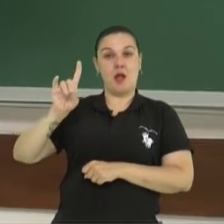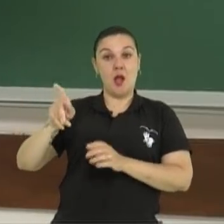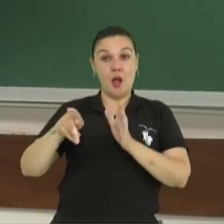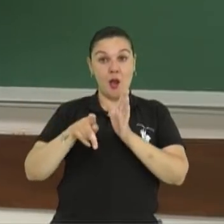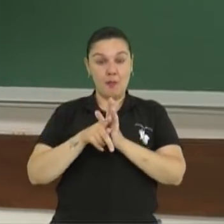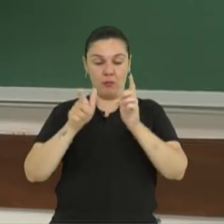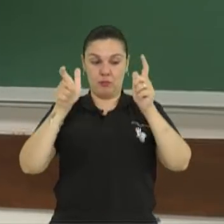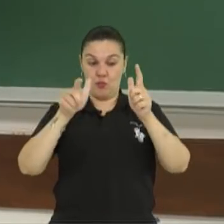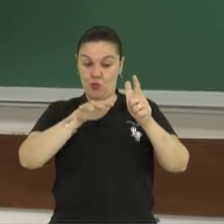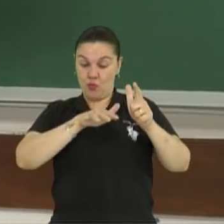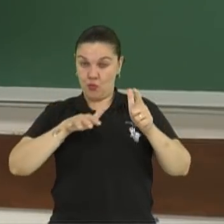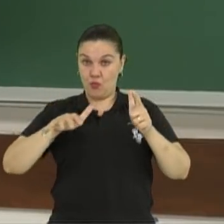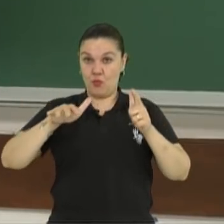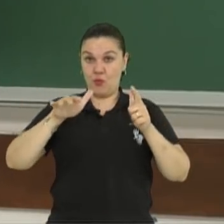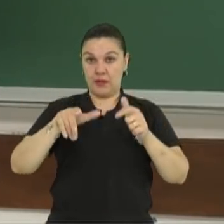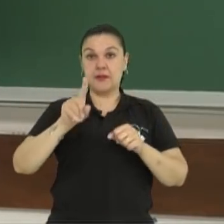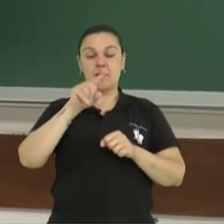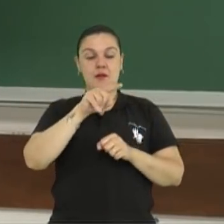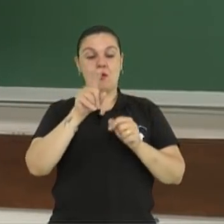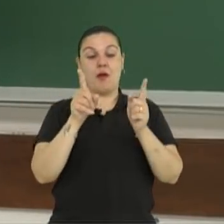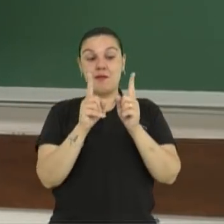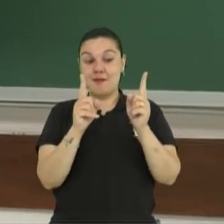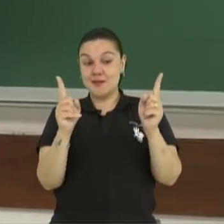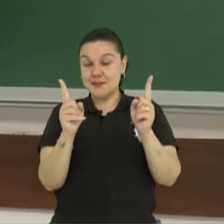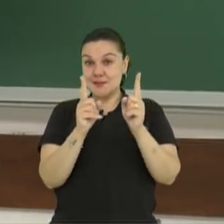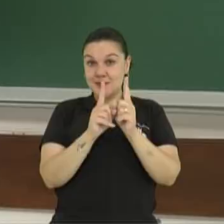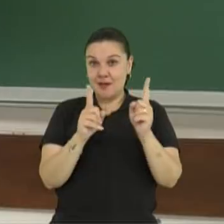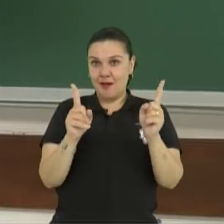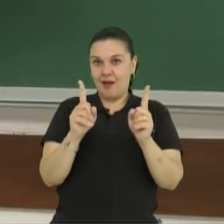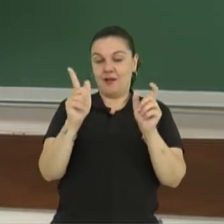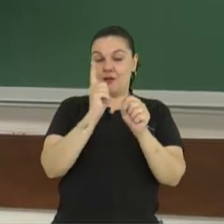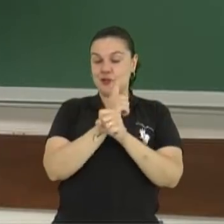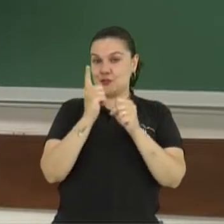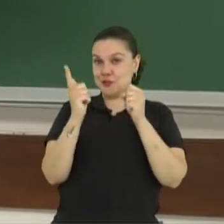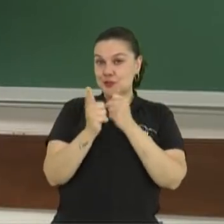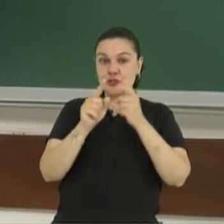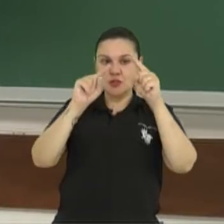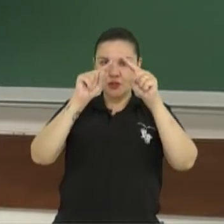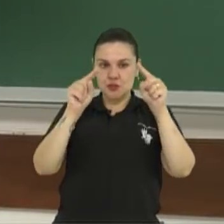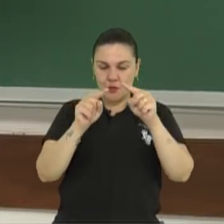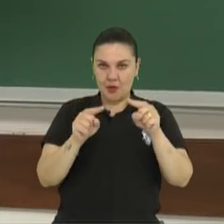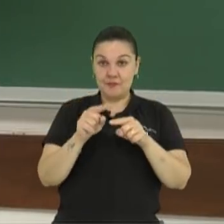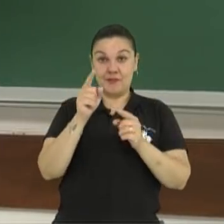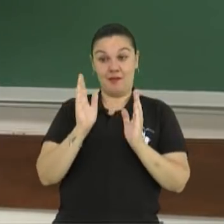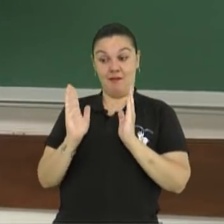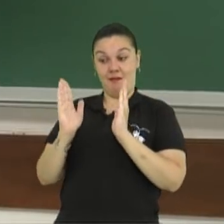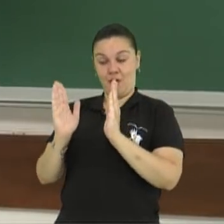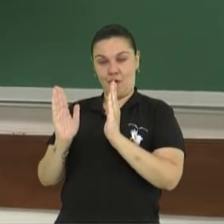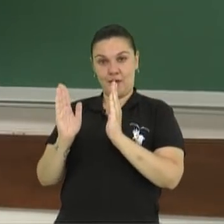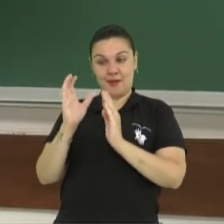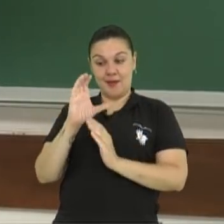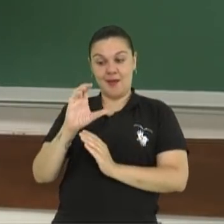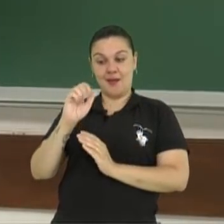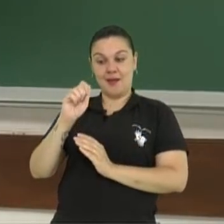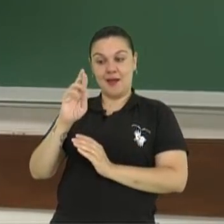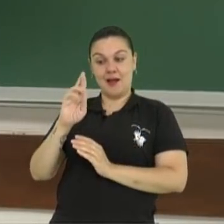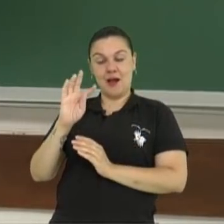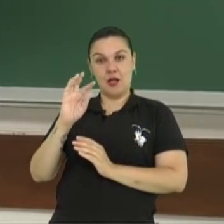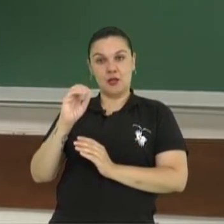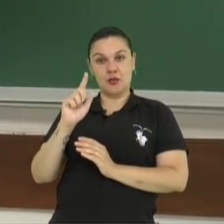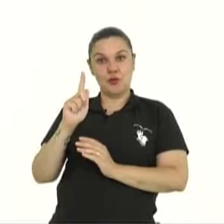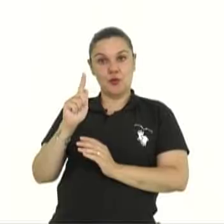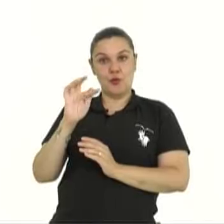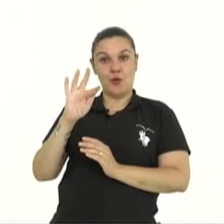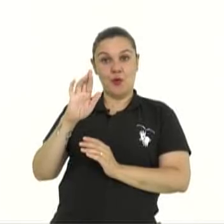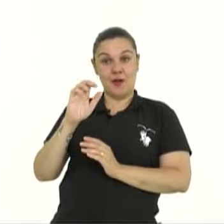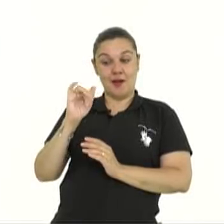um espaço. Então, escala geográfica. Escala cartográfica, ela é a